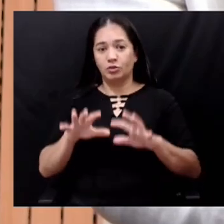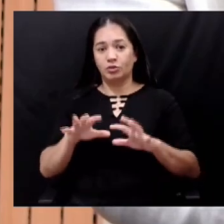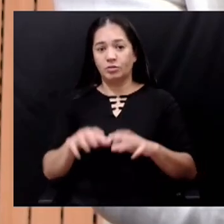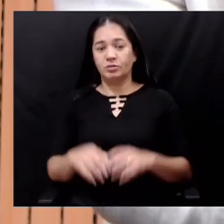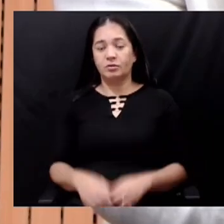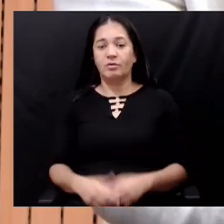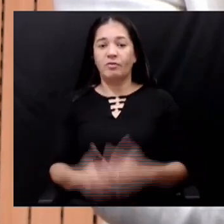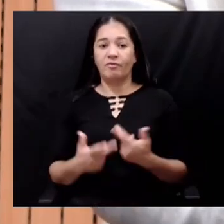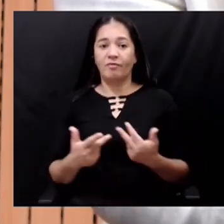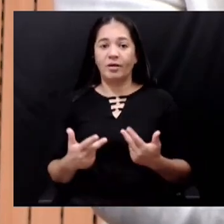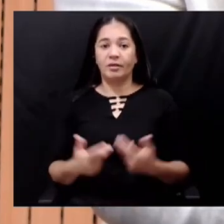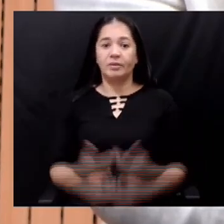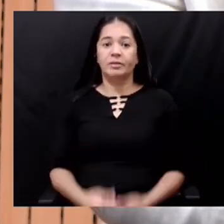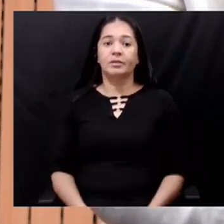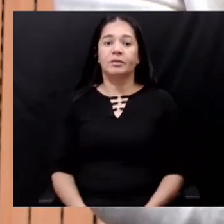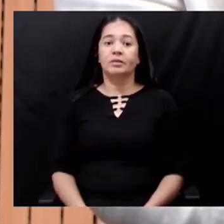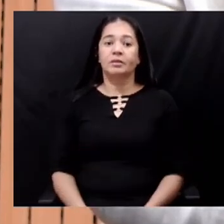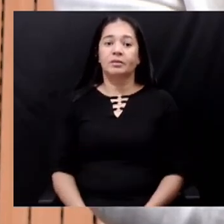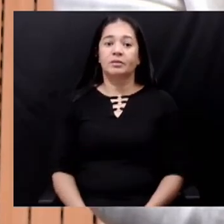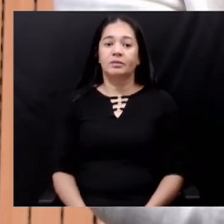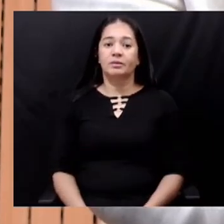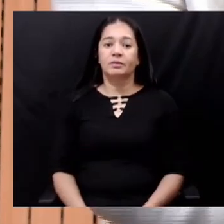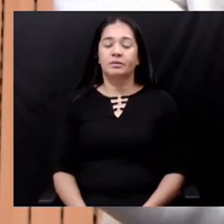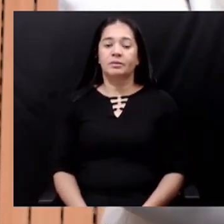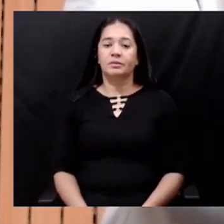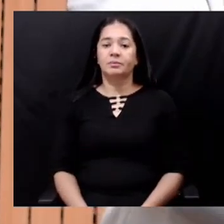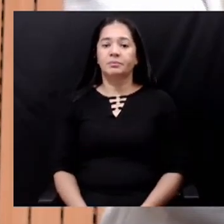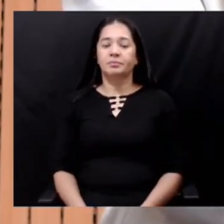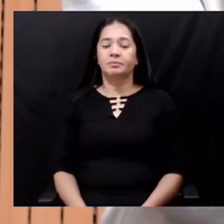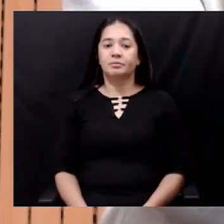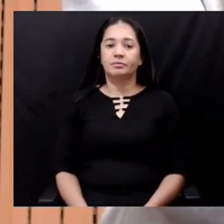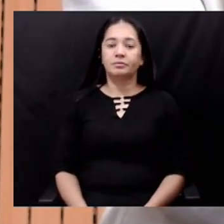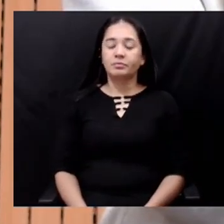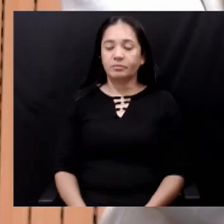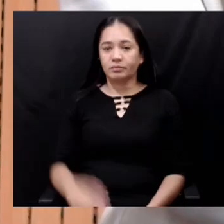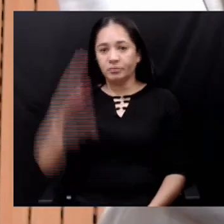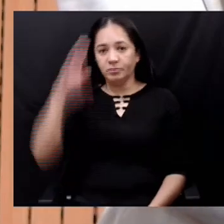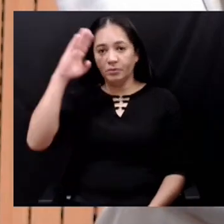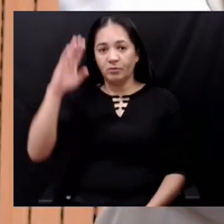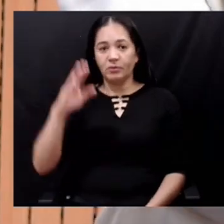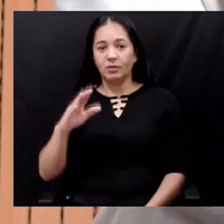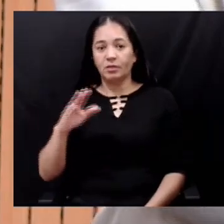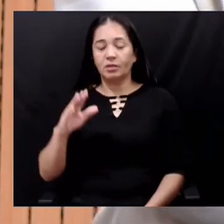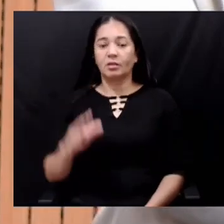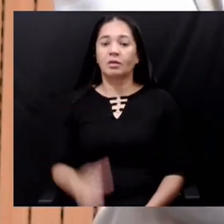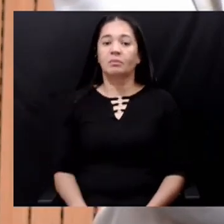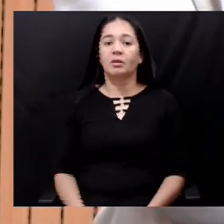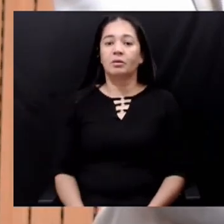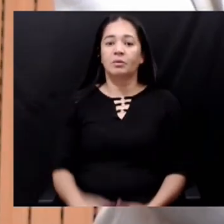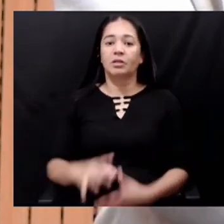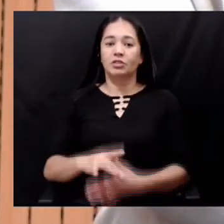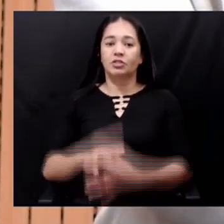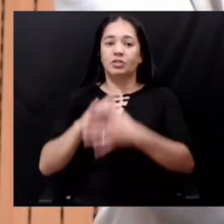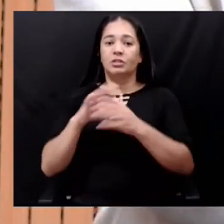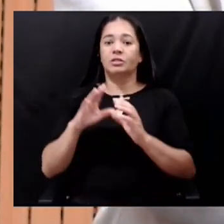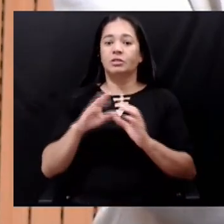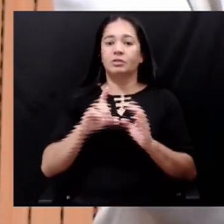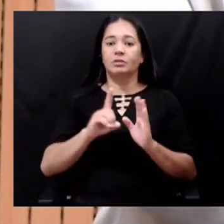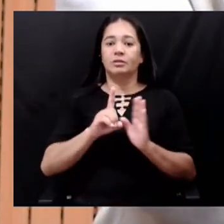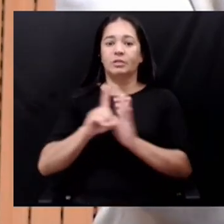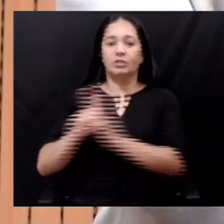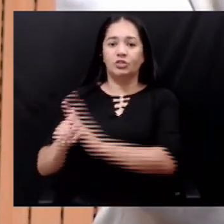fácil. Inclusive de líderes da direita e da extrema-direita aqui da cidade de Campinas,